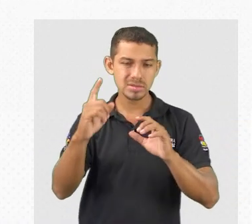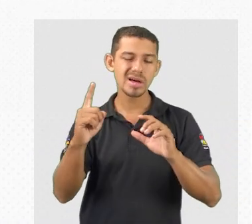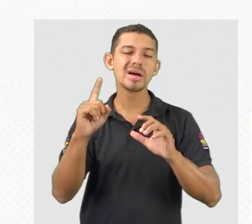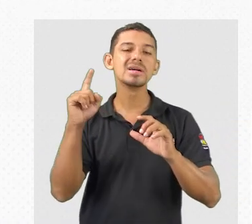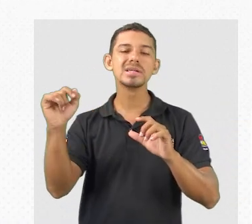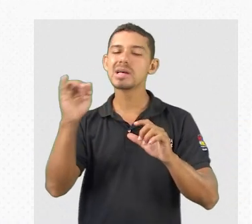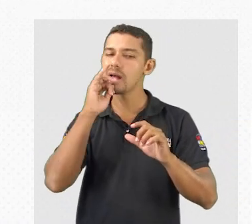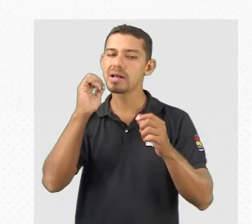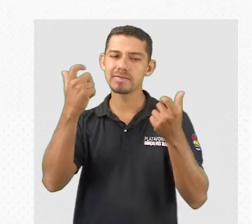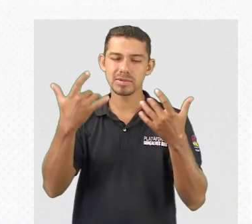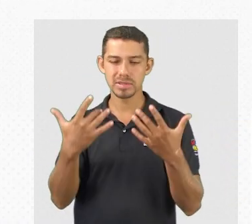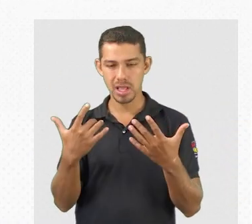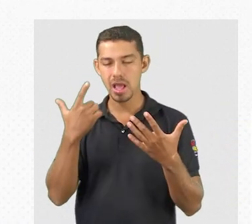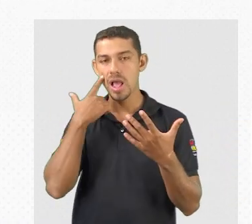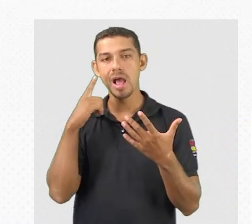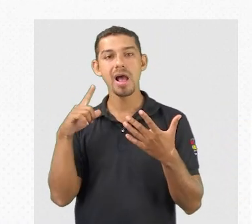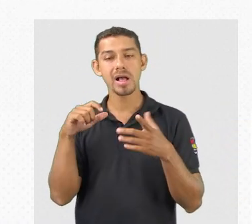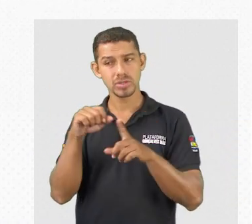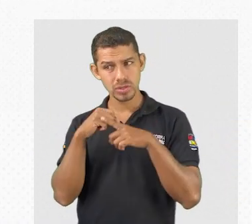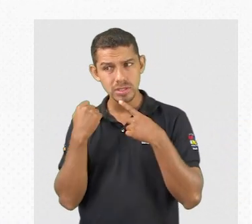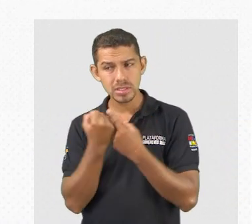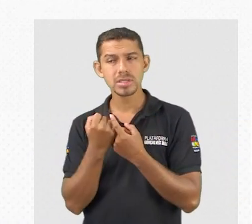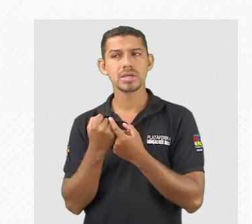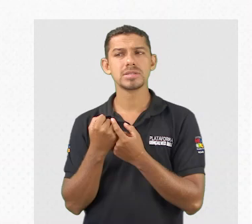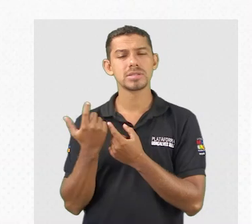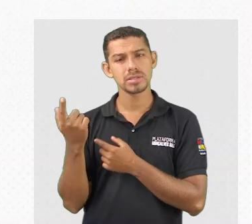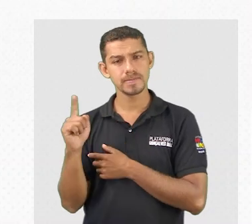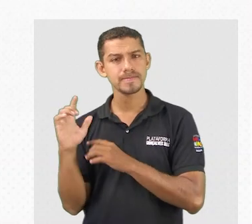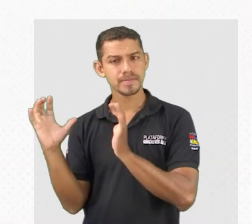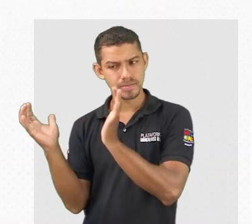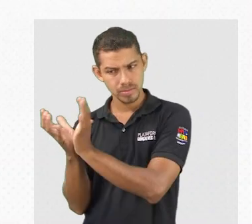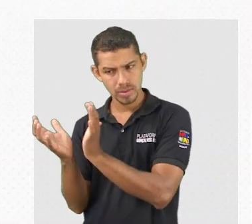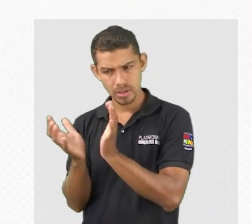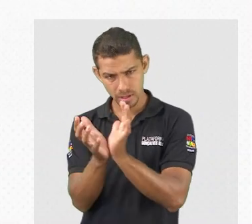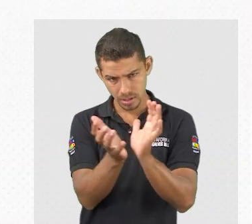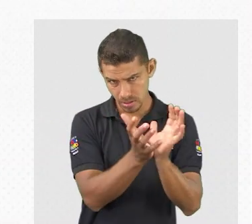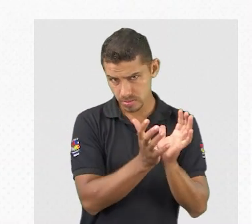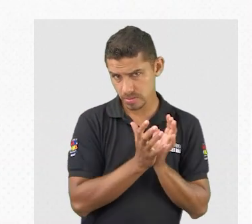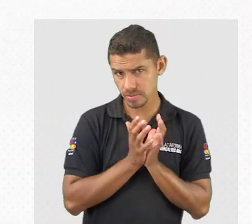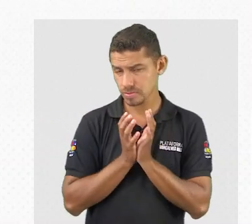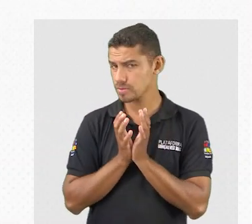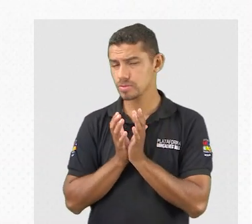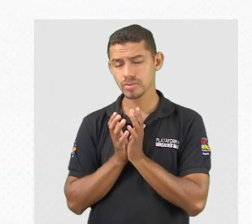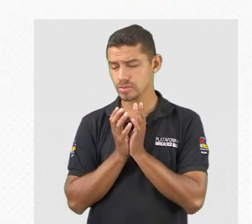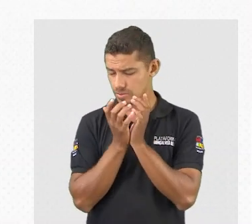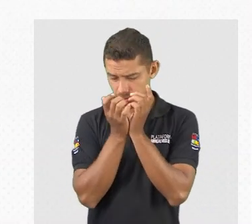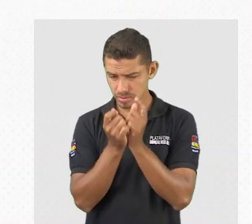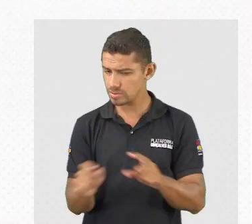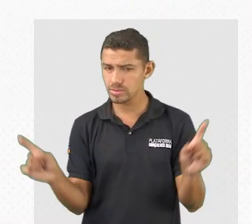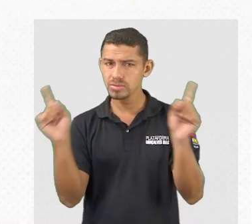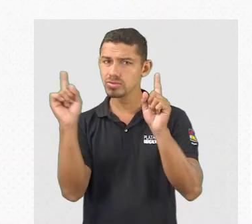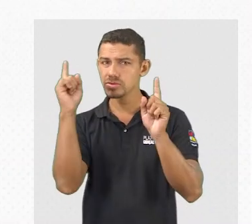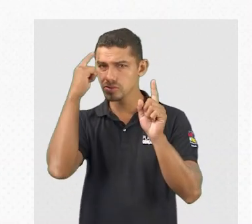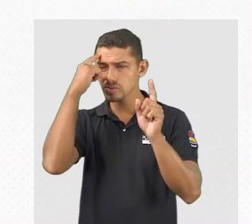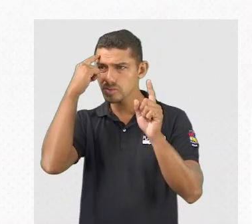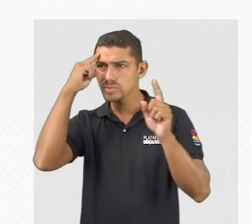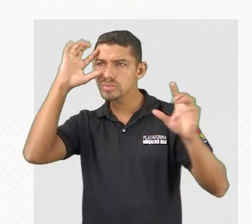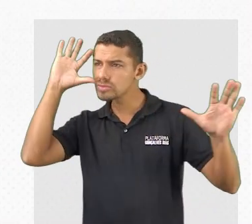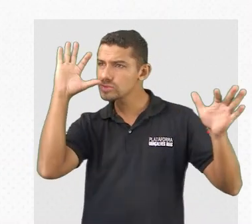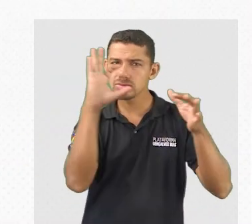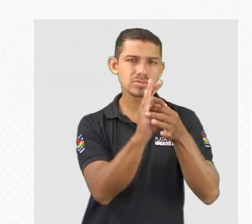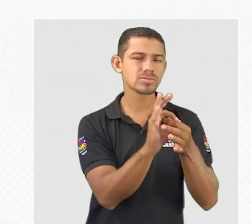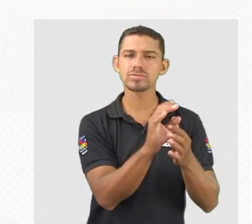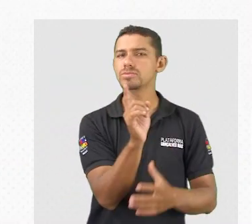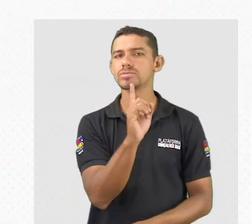sociedade, seus representantes e todos os grupos que compõem um corpo social não precisam necessariamente pensar de forma